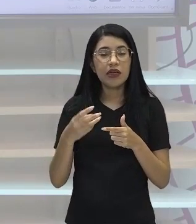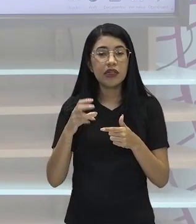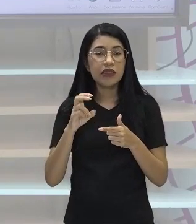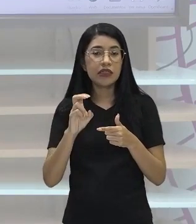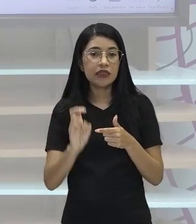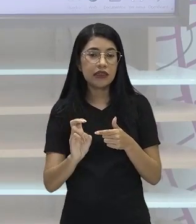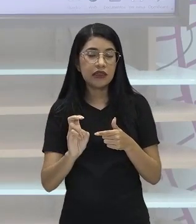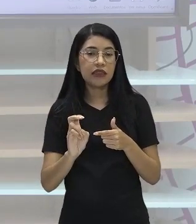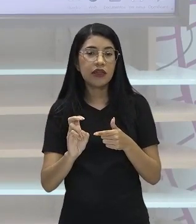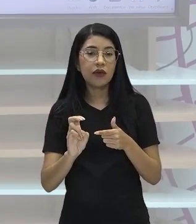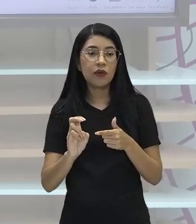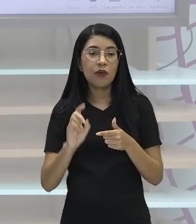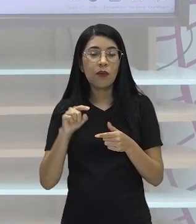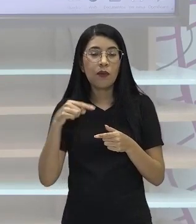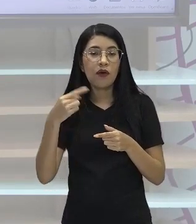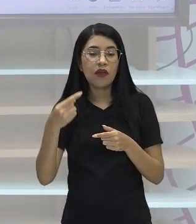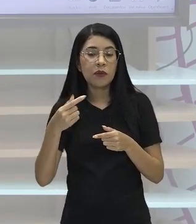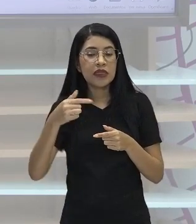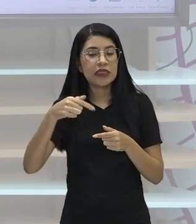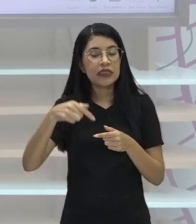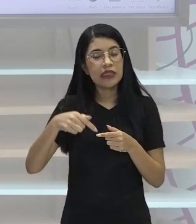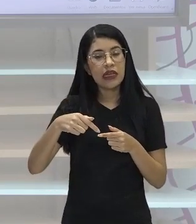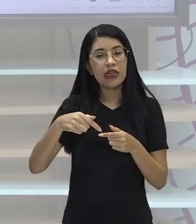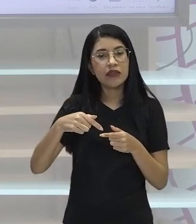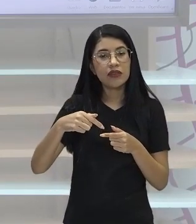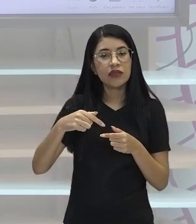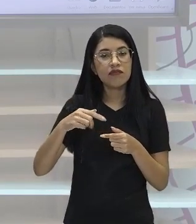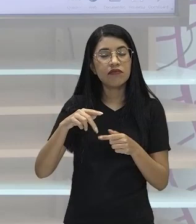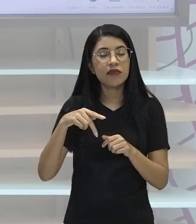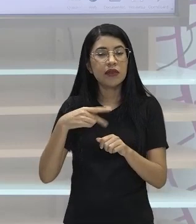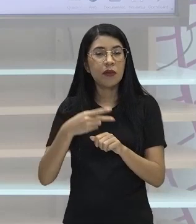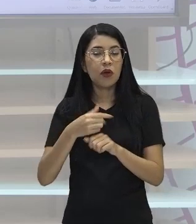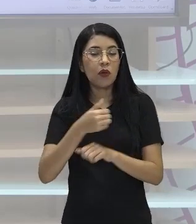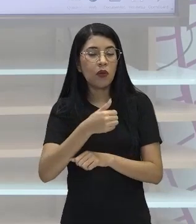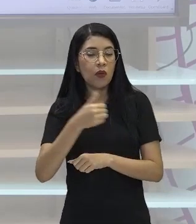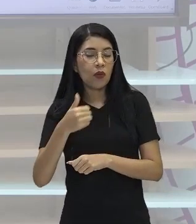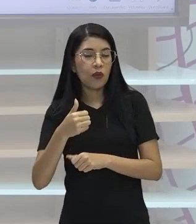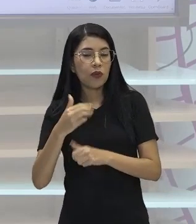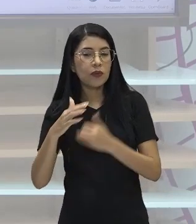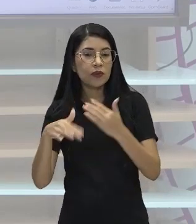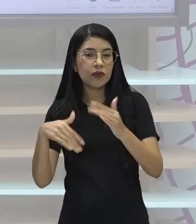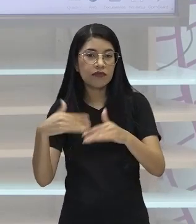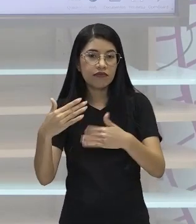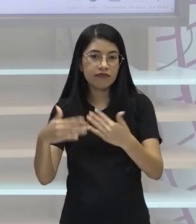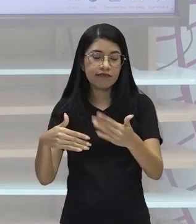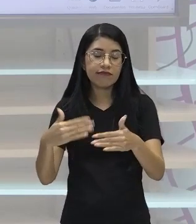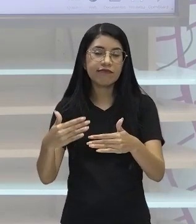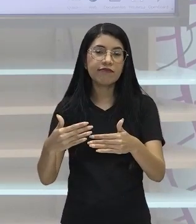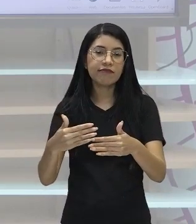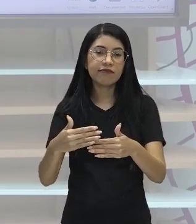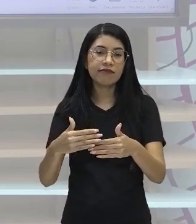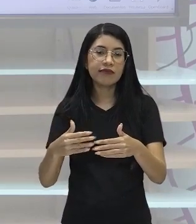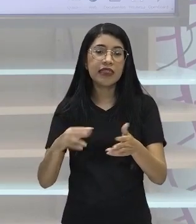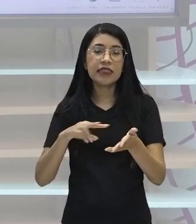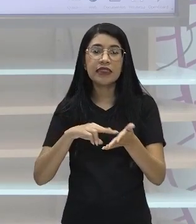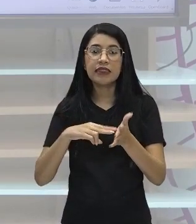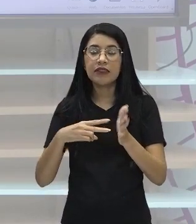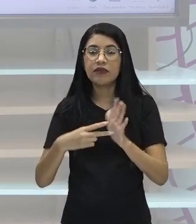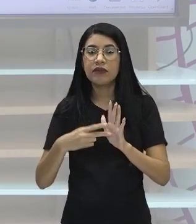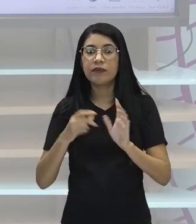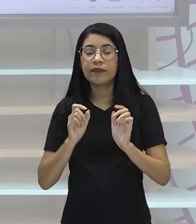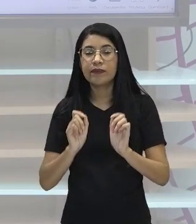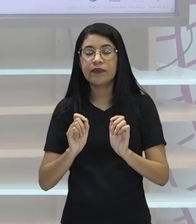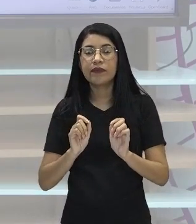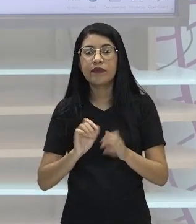5, o próximo seria o 7, depois viria o 11 e assim sucessivamente. Portanto, quando